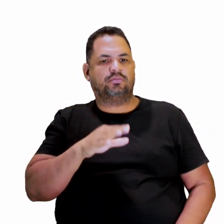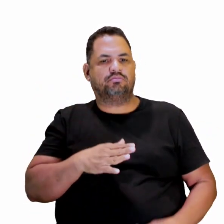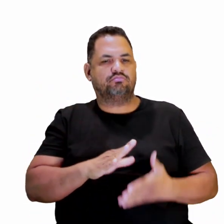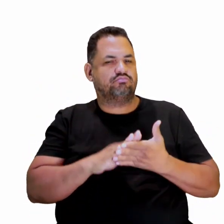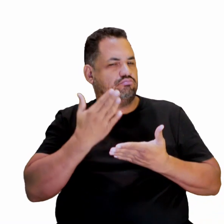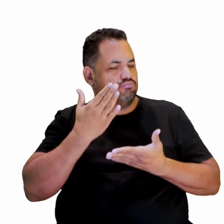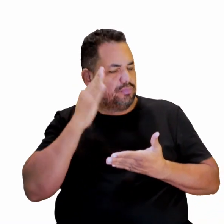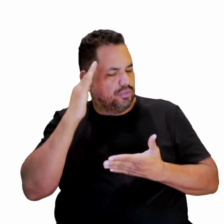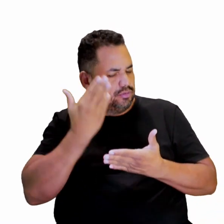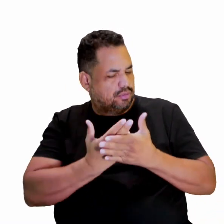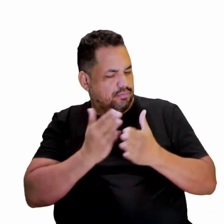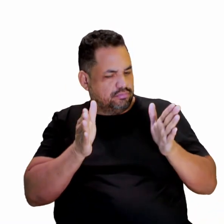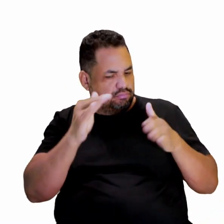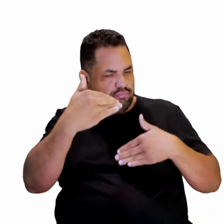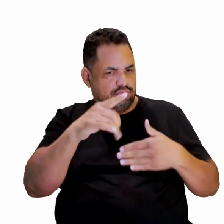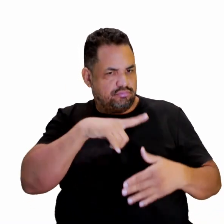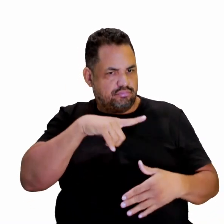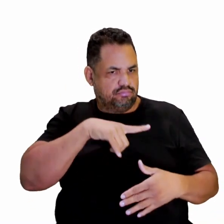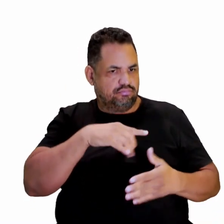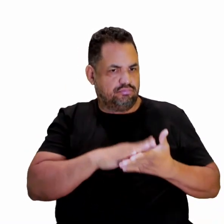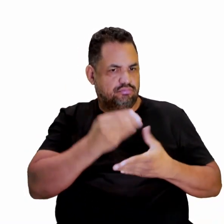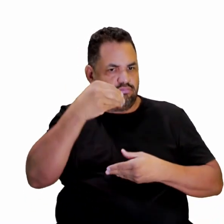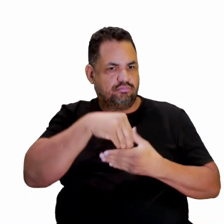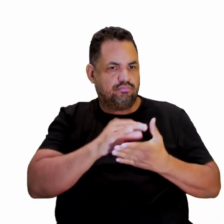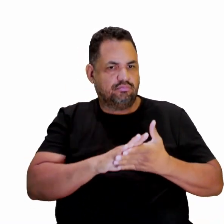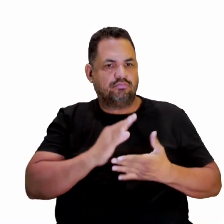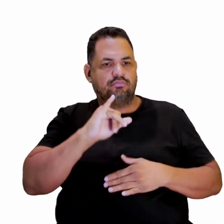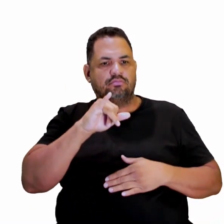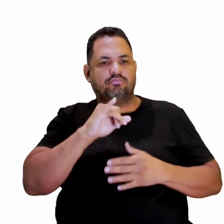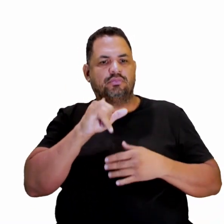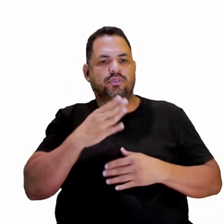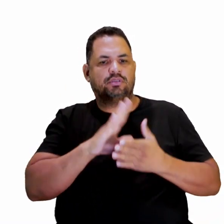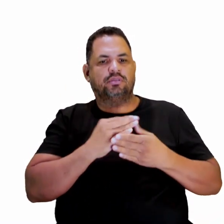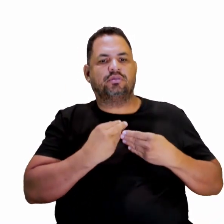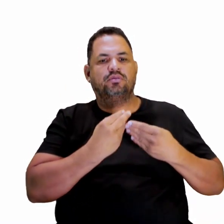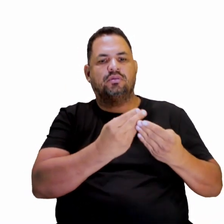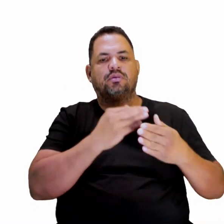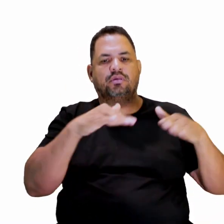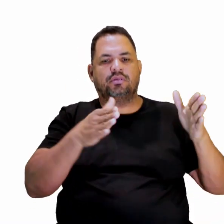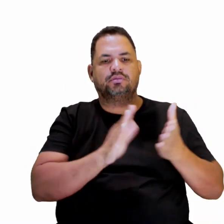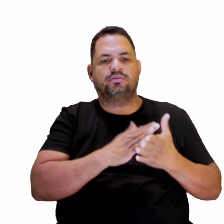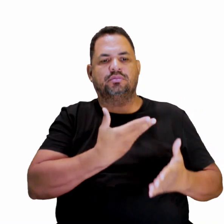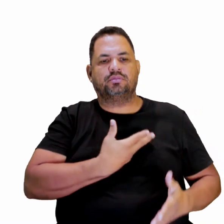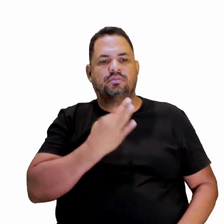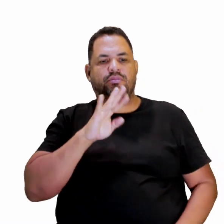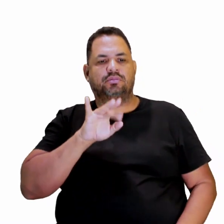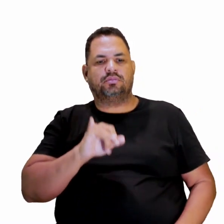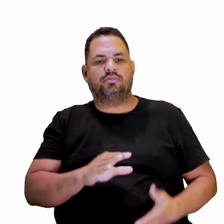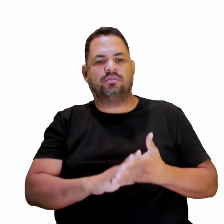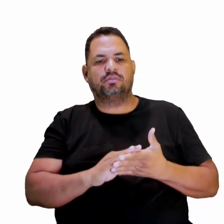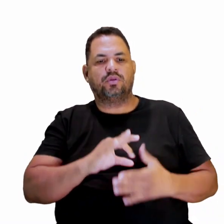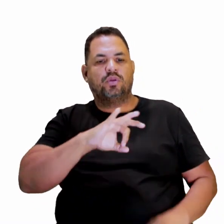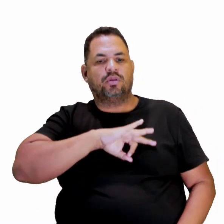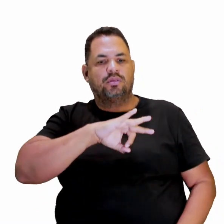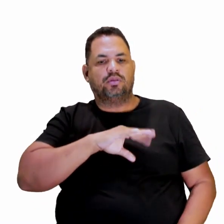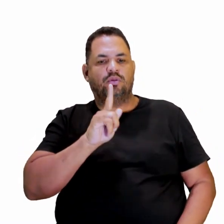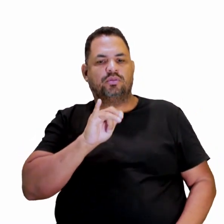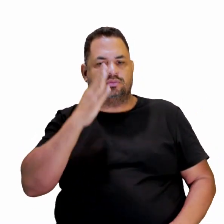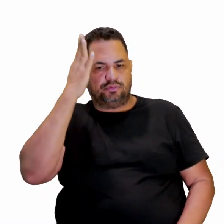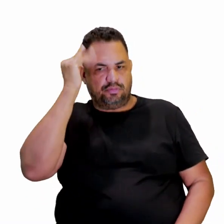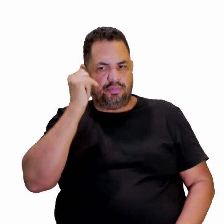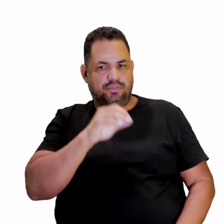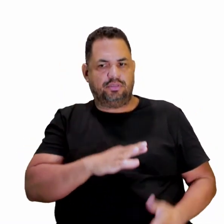estava desconfiada da caixa. Jane entregou a caixa ao seu amigo Tony, O inspetor Gordon sabia do assassinato. O homem lhe